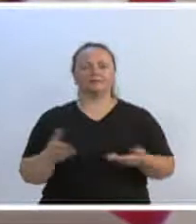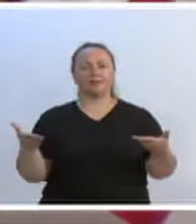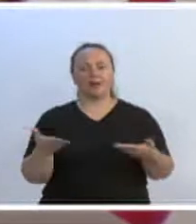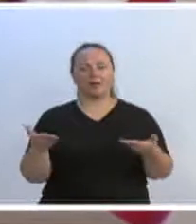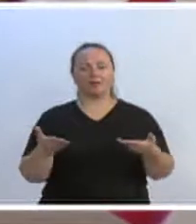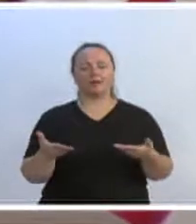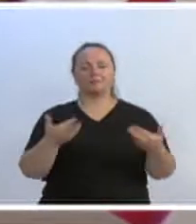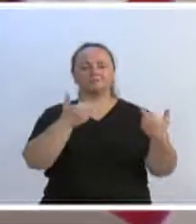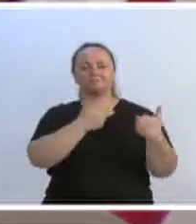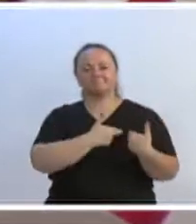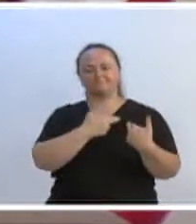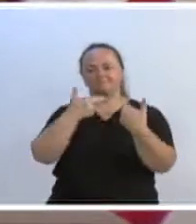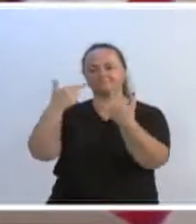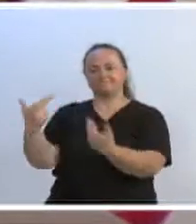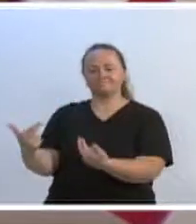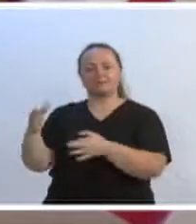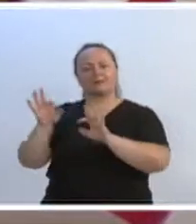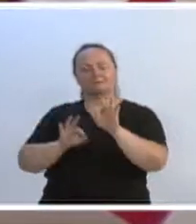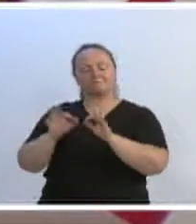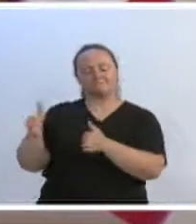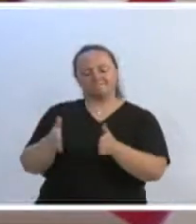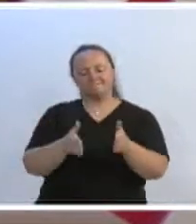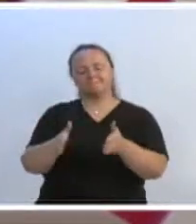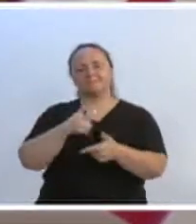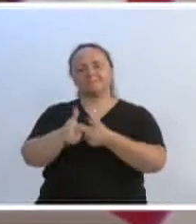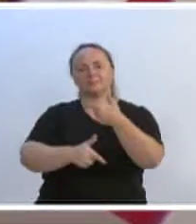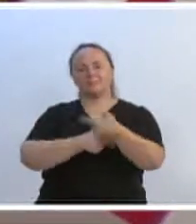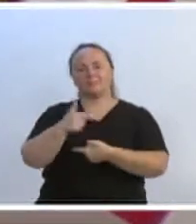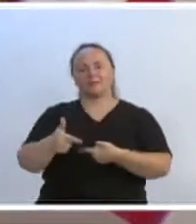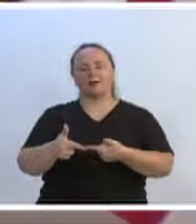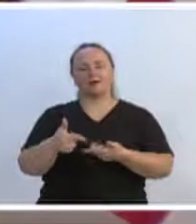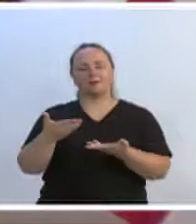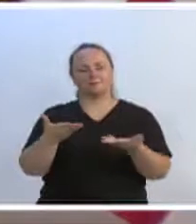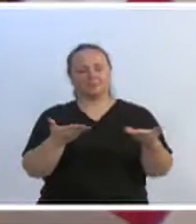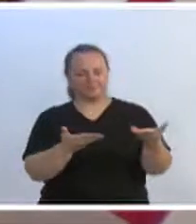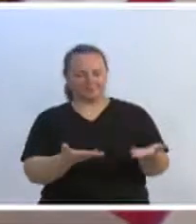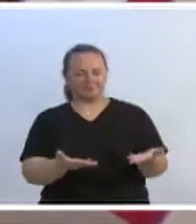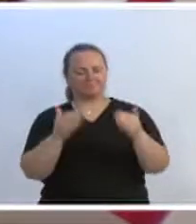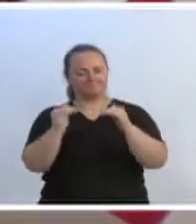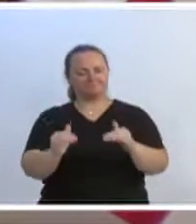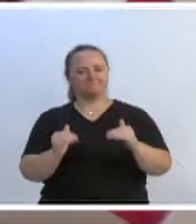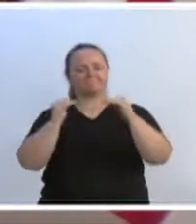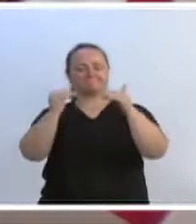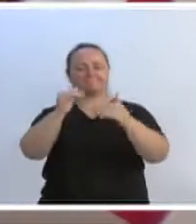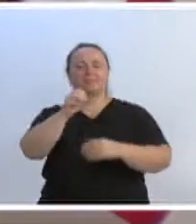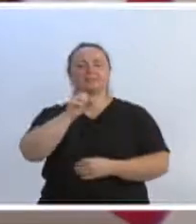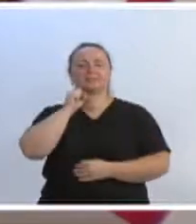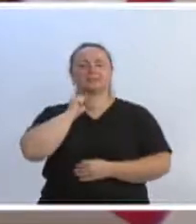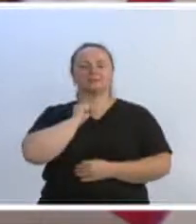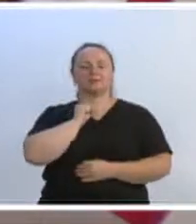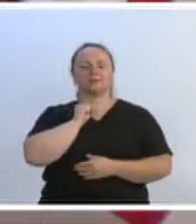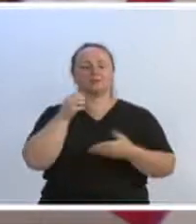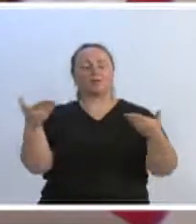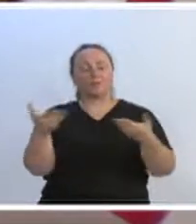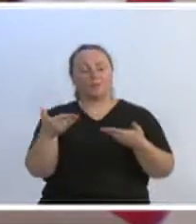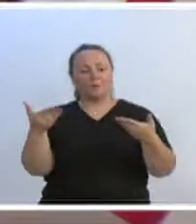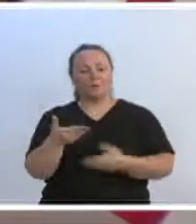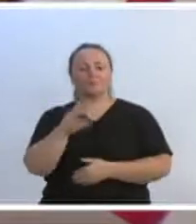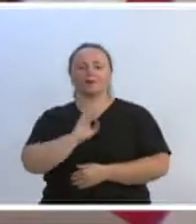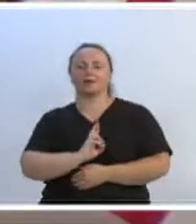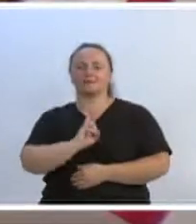Zimmermann presidindo esta solenidade, o vereador Oldemar Becker e o vereador Lenilson da Silva. O